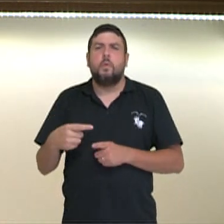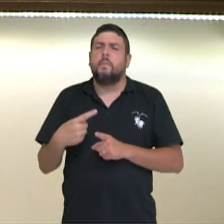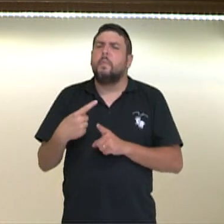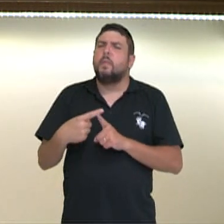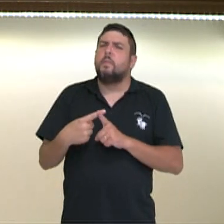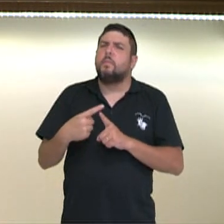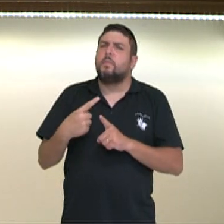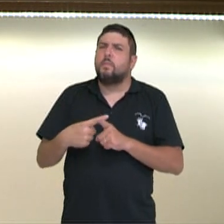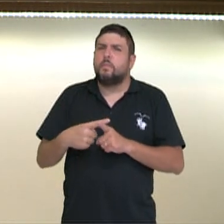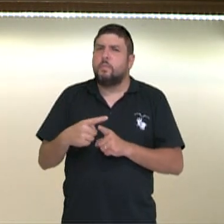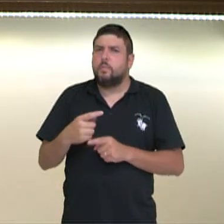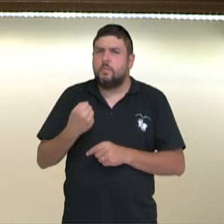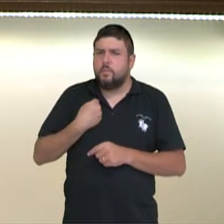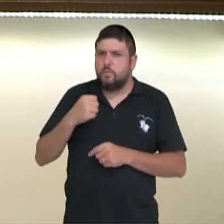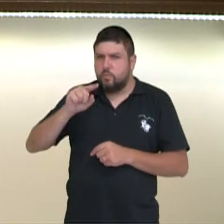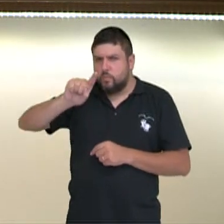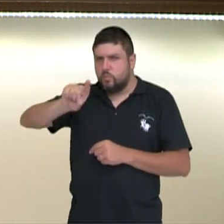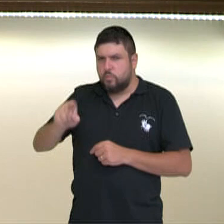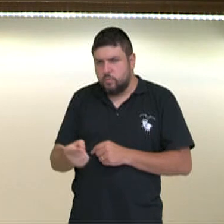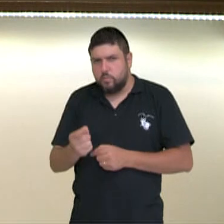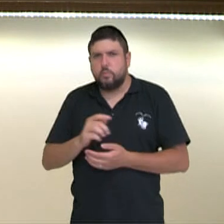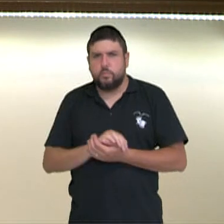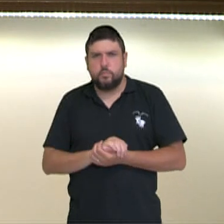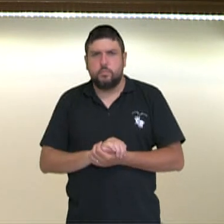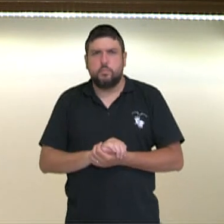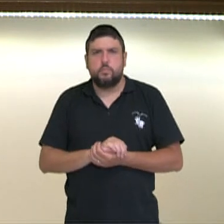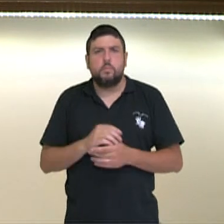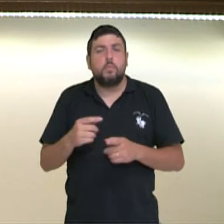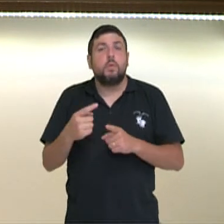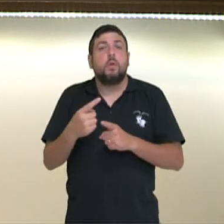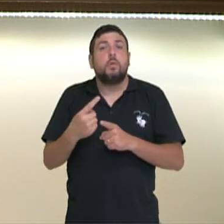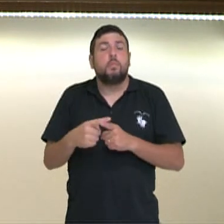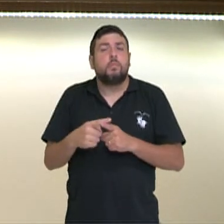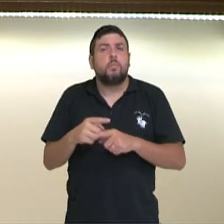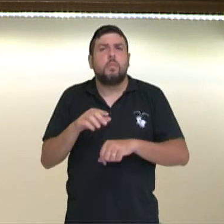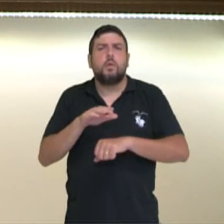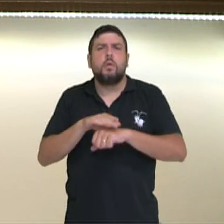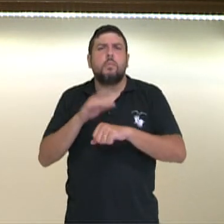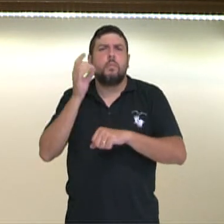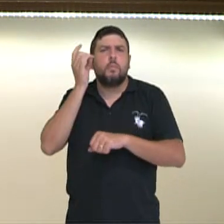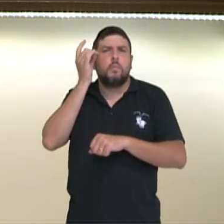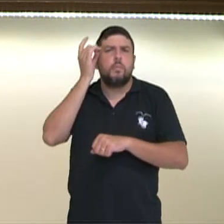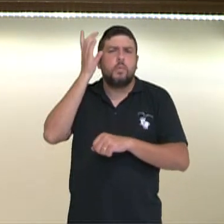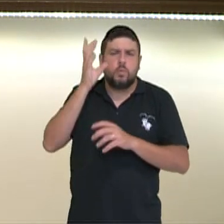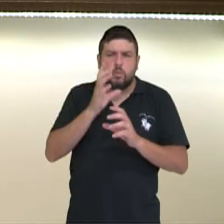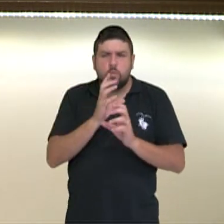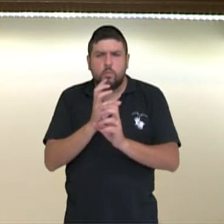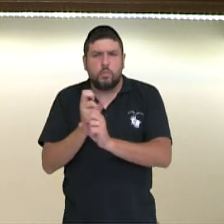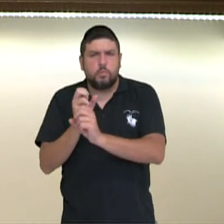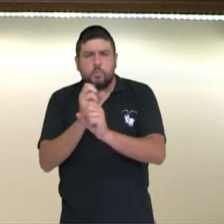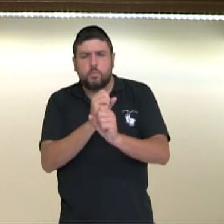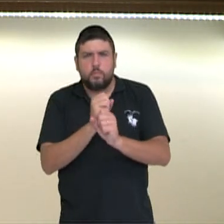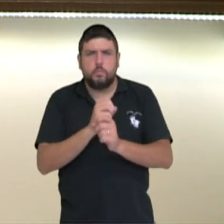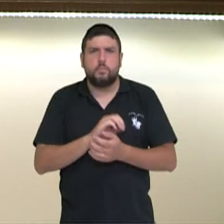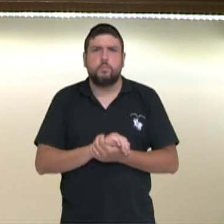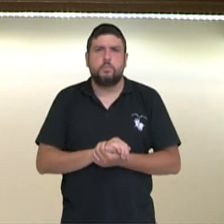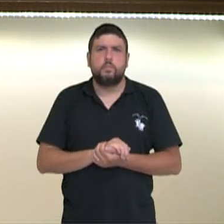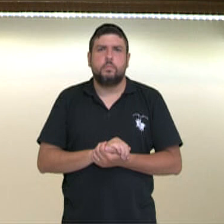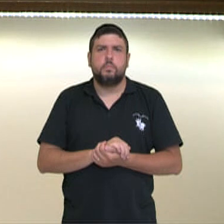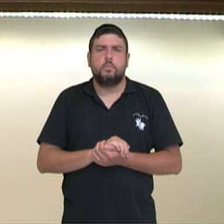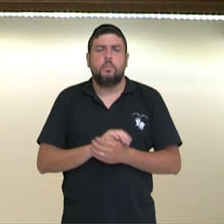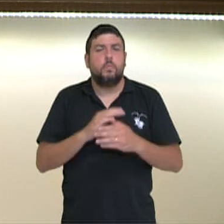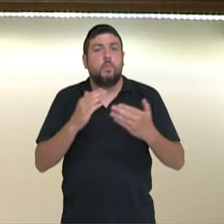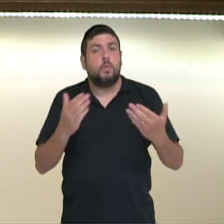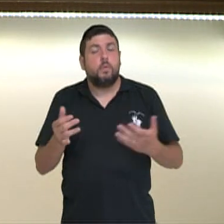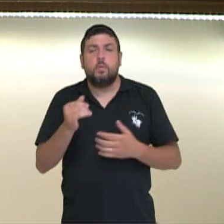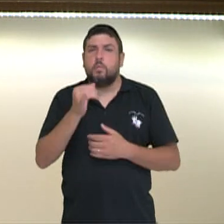número decimal? Nós fazemos o uso do número decimal porque é mais fácil na hora de fazer o cálculo, legal? Então, por